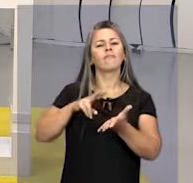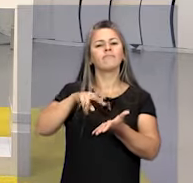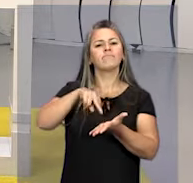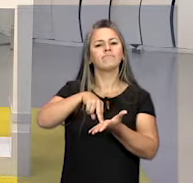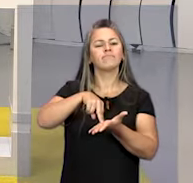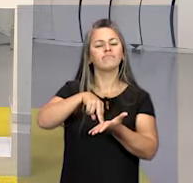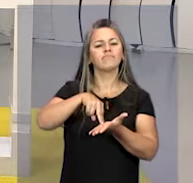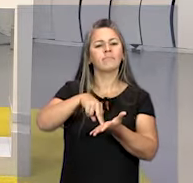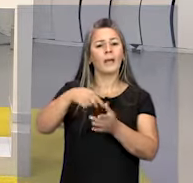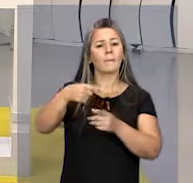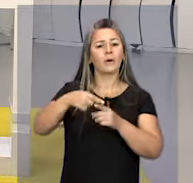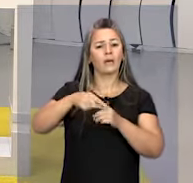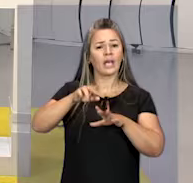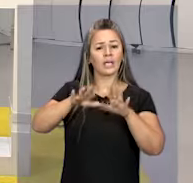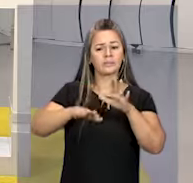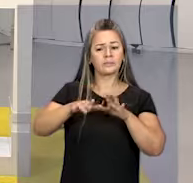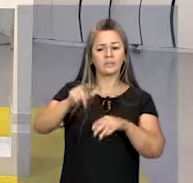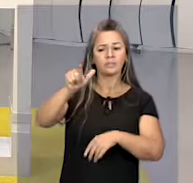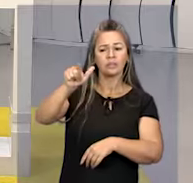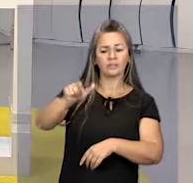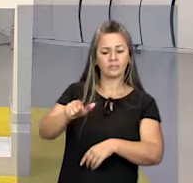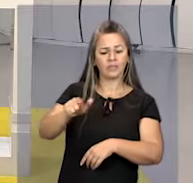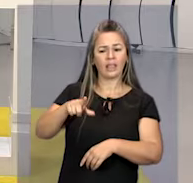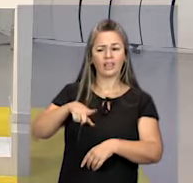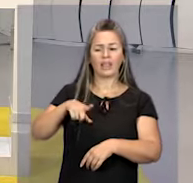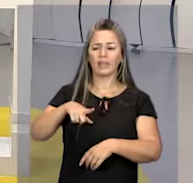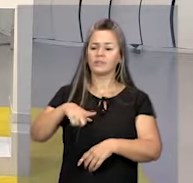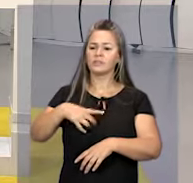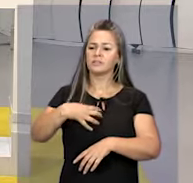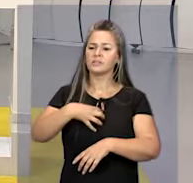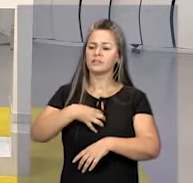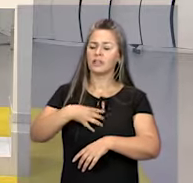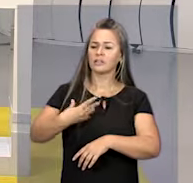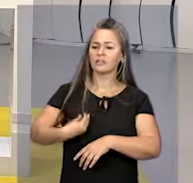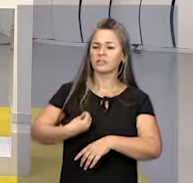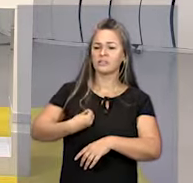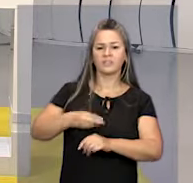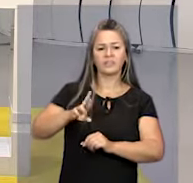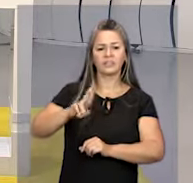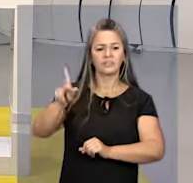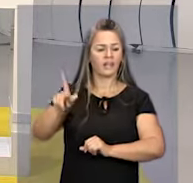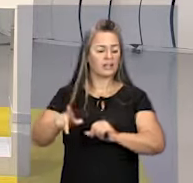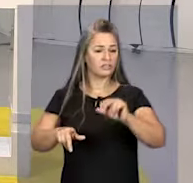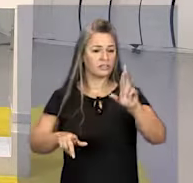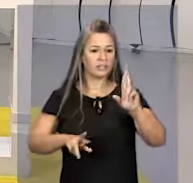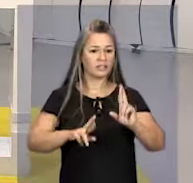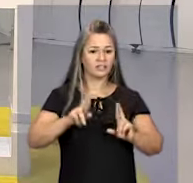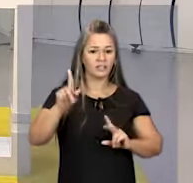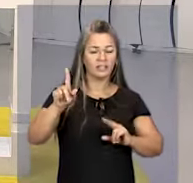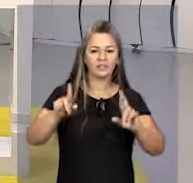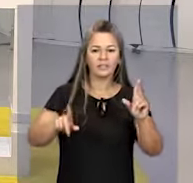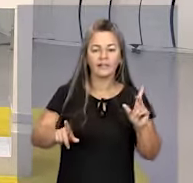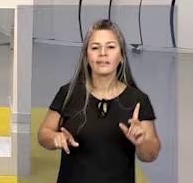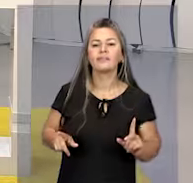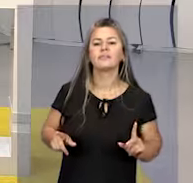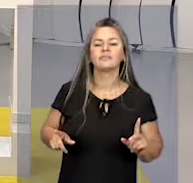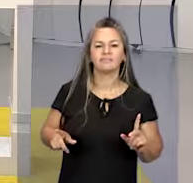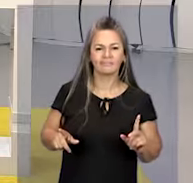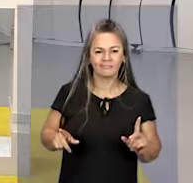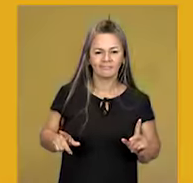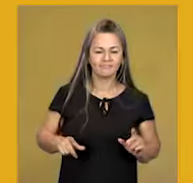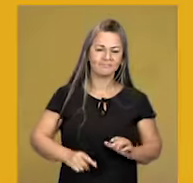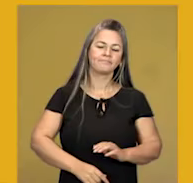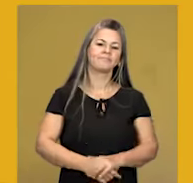de determinada maneira e por que as coisas são como são. Continuando.